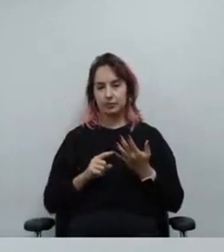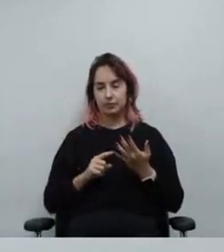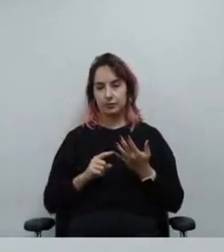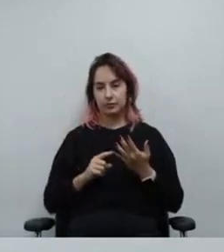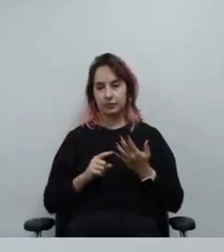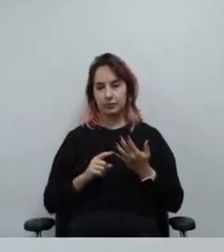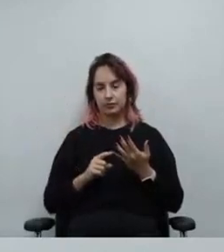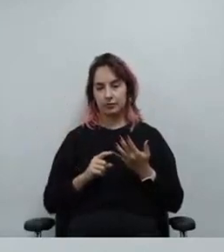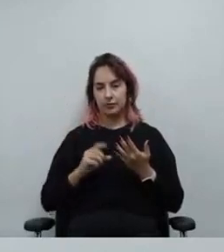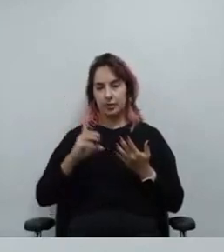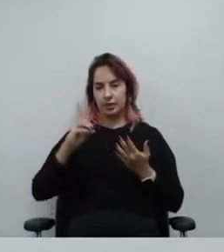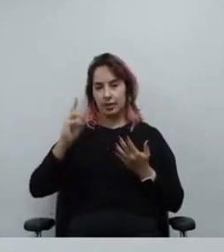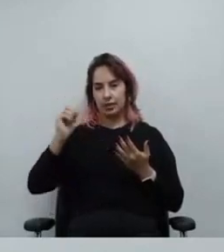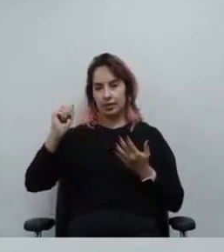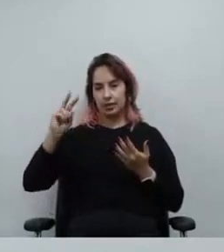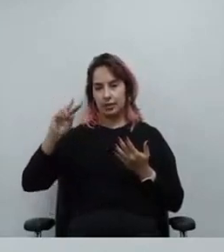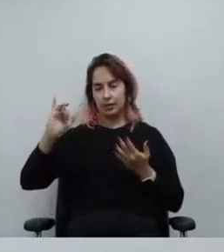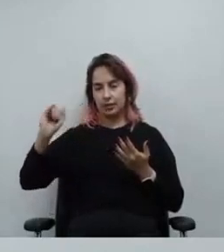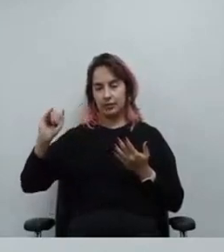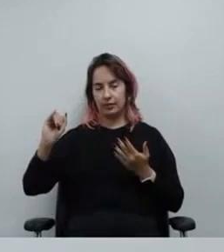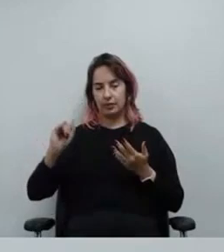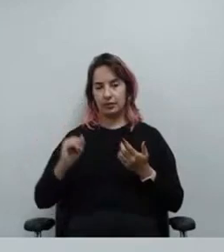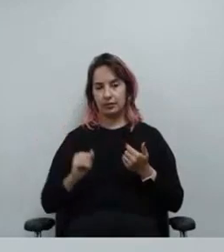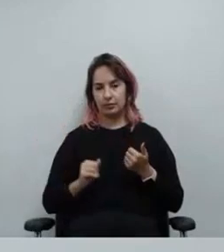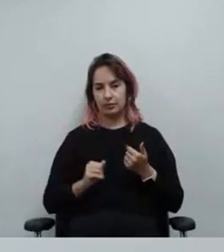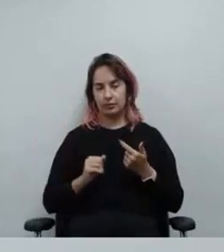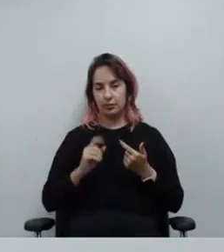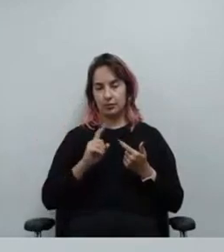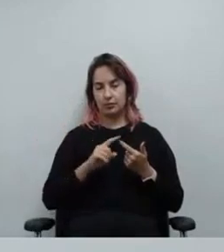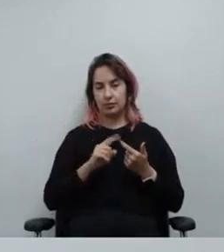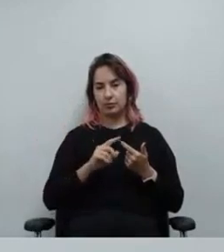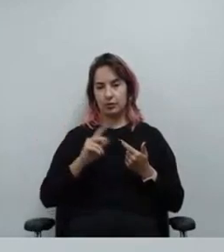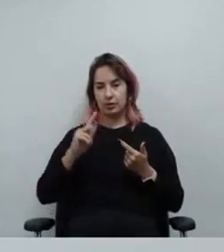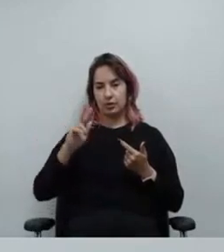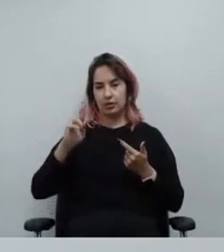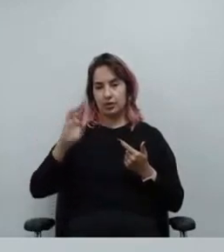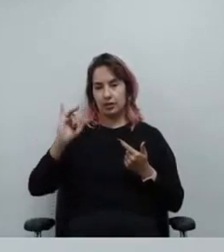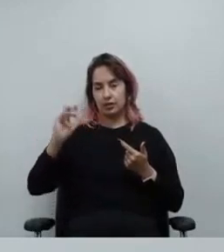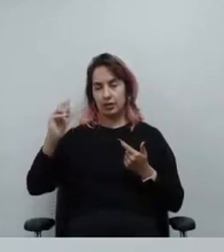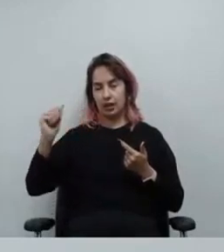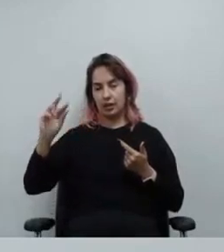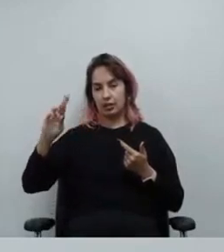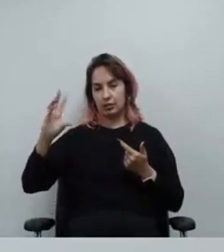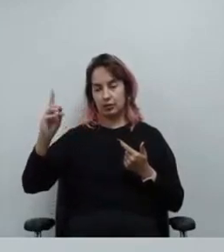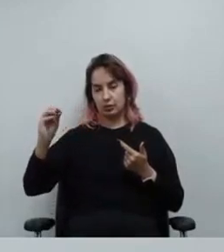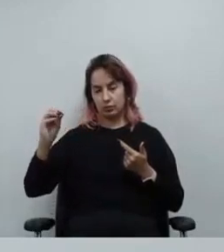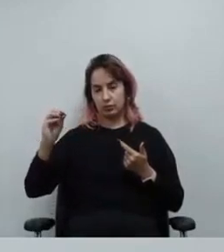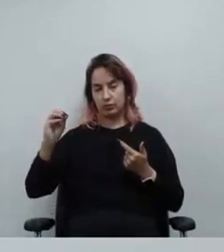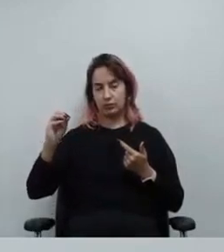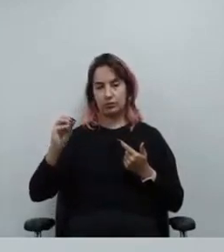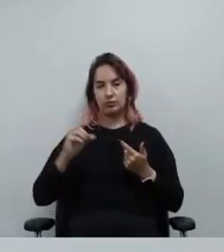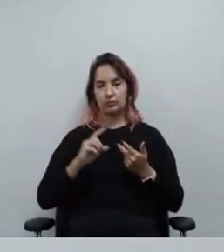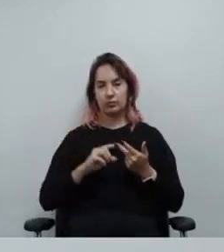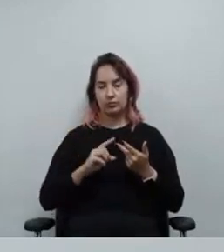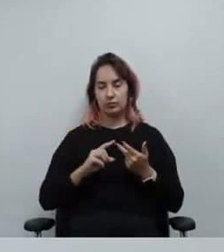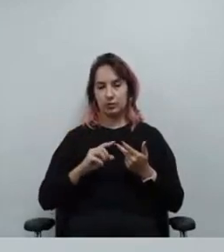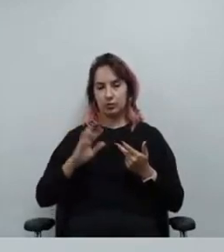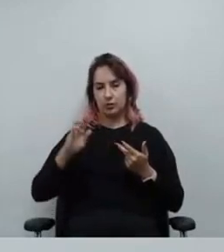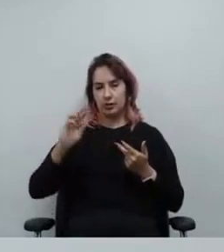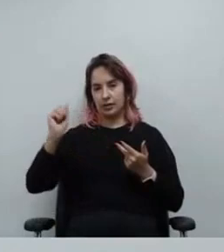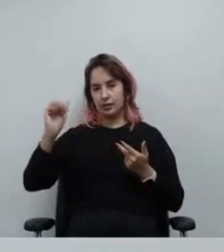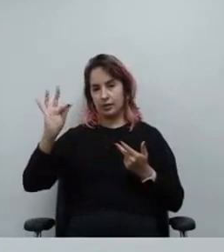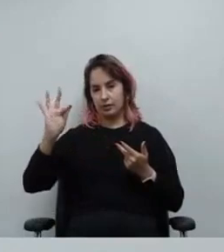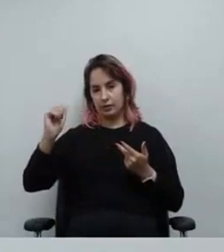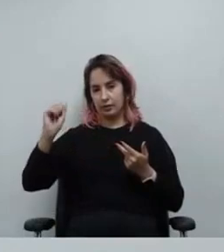Franca, Davi Ramalho Herculano Bandeira, Ricardo Spengler Hidalgo Silva,